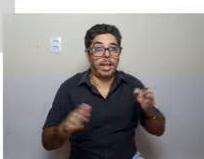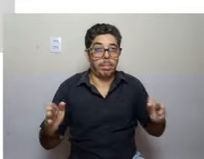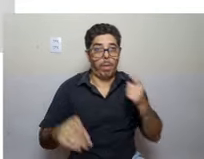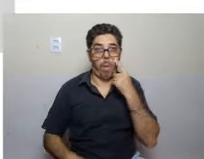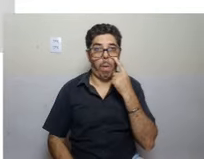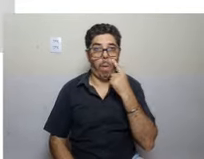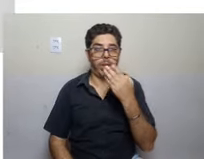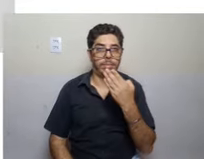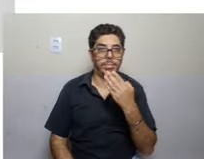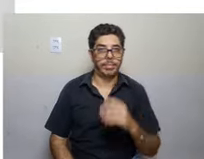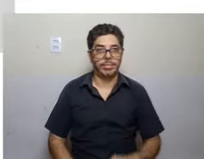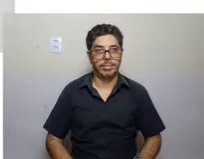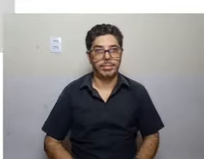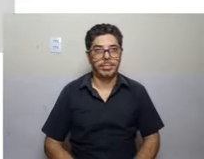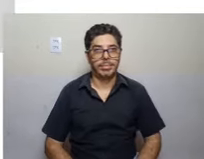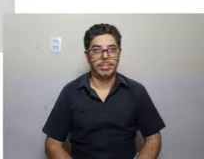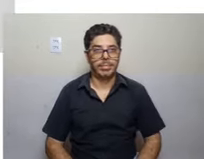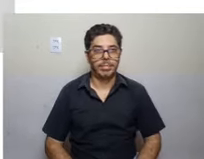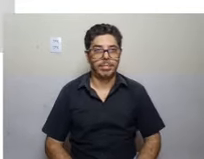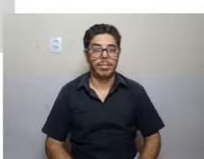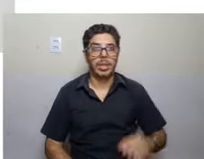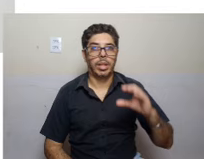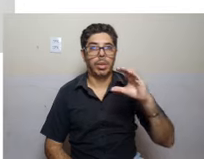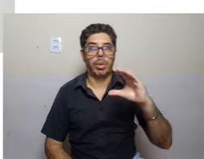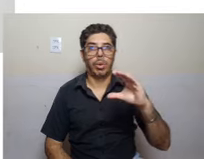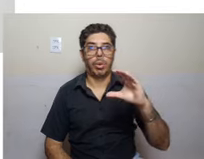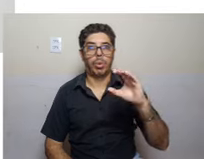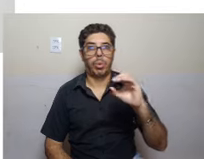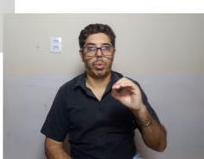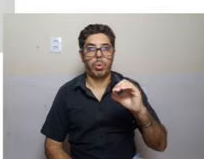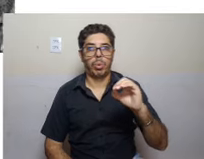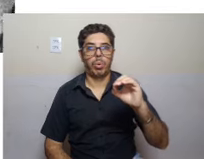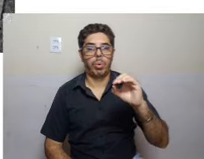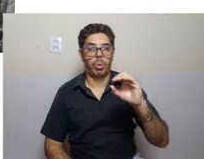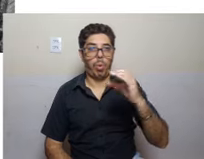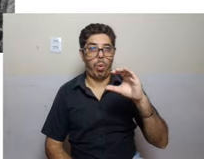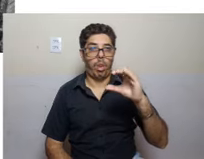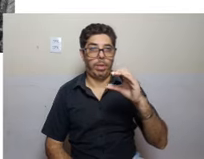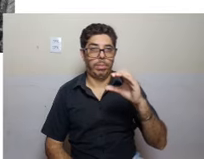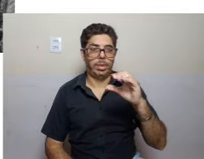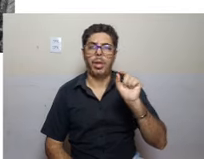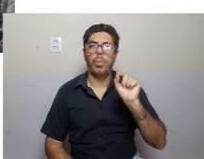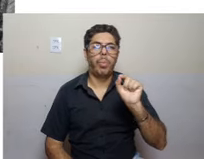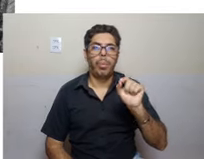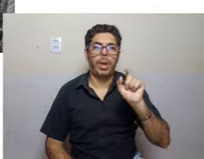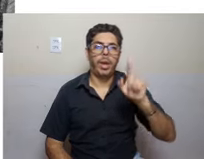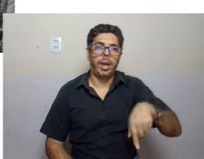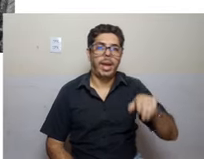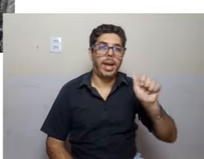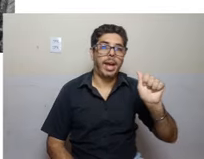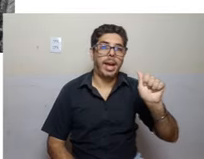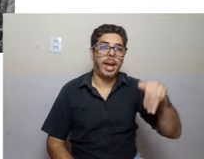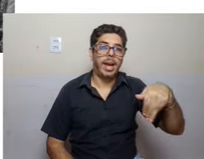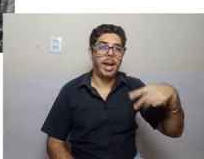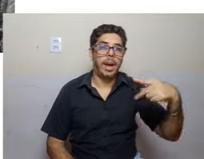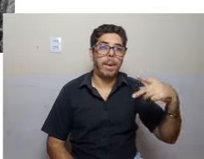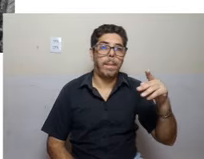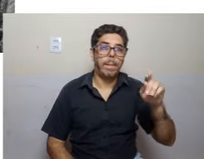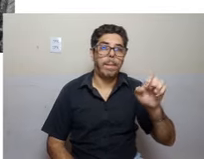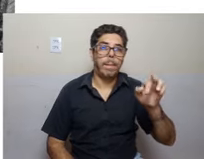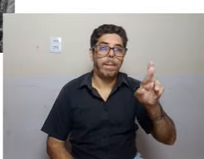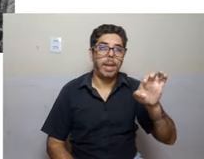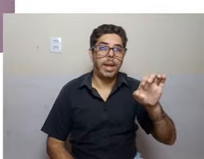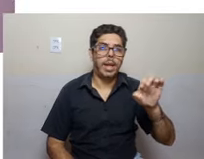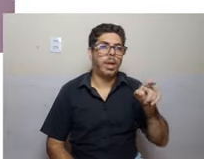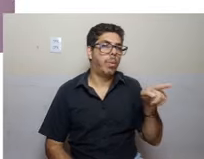é o coulomb por segundo, que recebe um nome especial, o ampere. Esse nome é uma homenagem ao físico francês